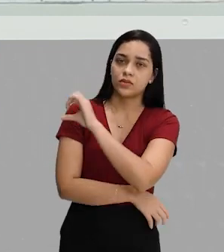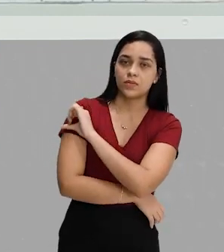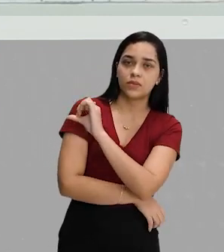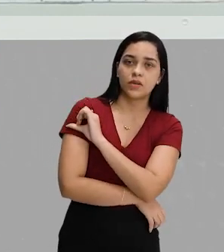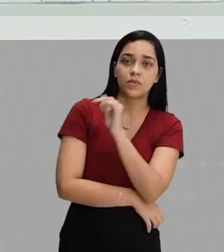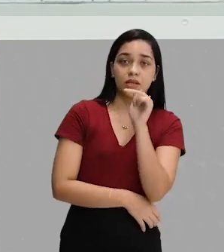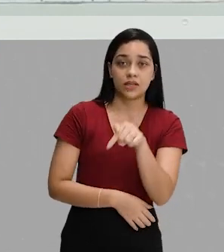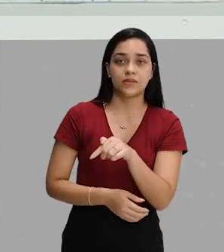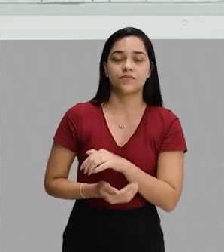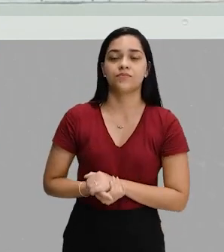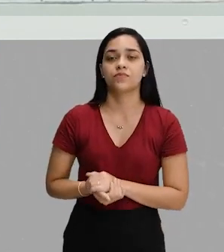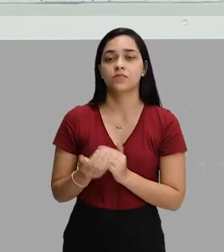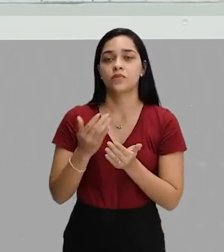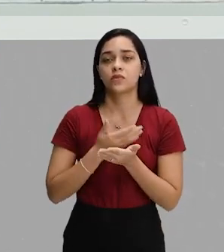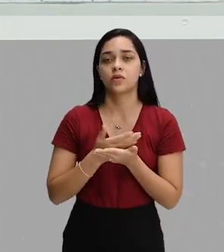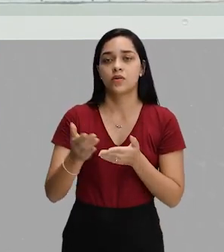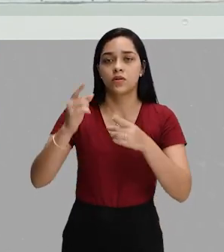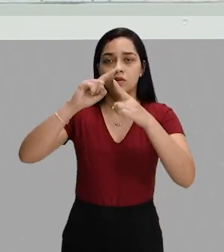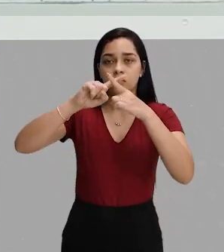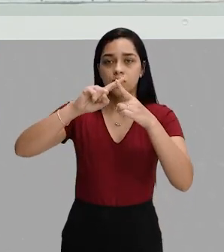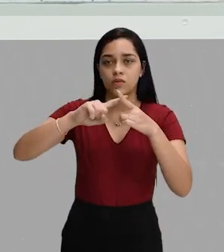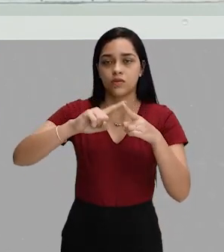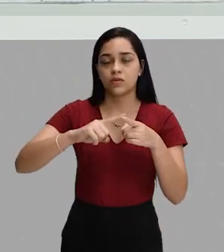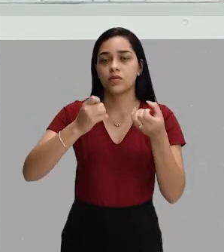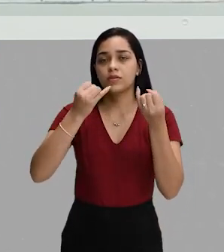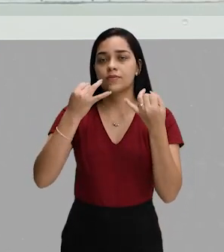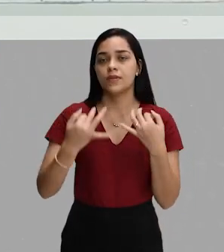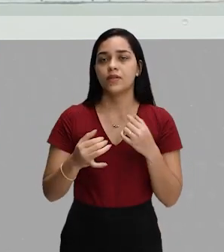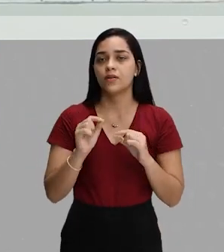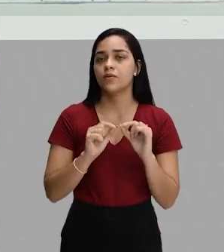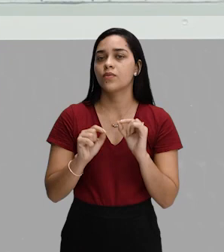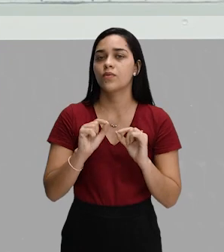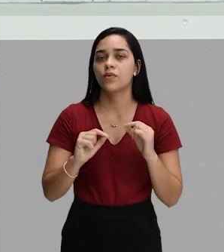cá. Turma, no princípio multiplicativo fala assim, ó.